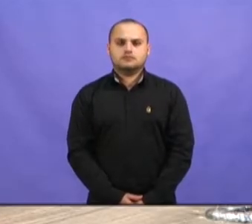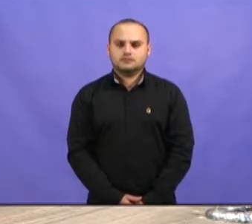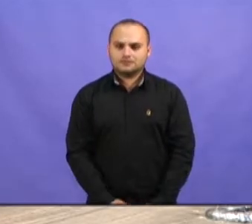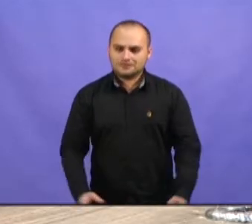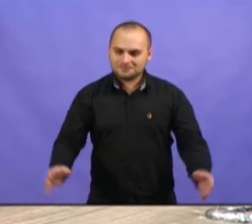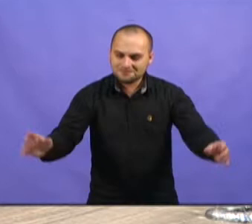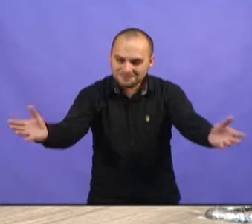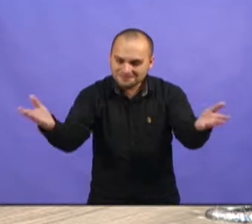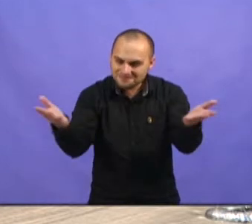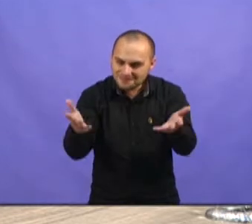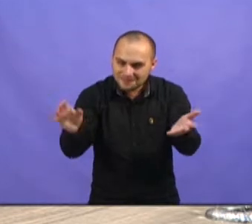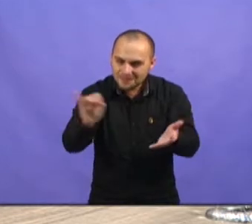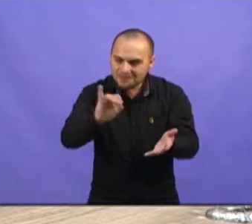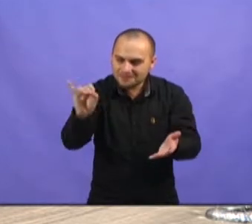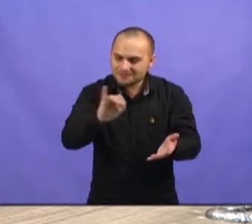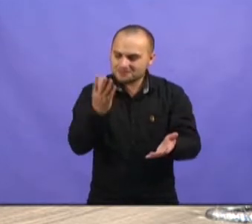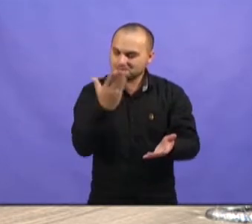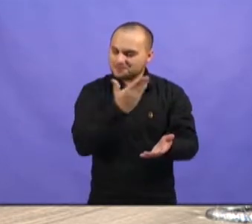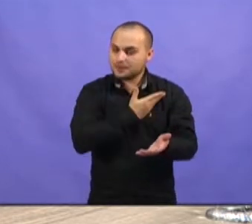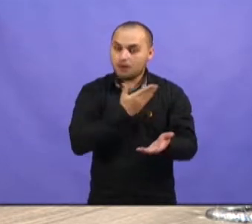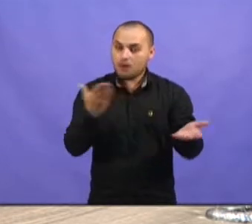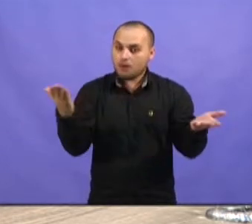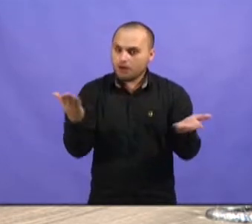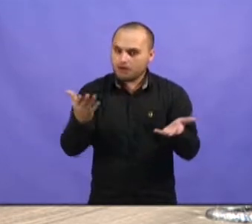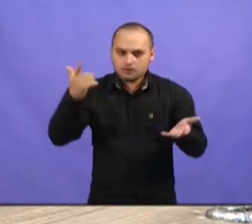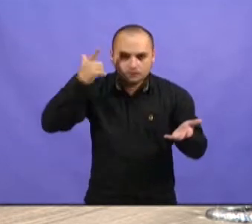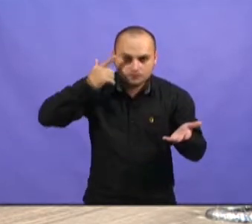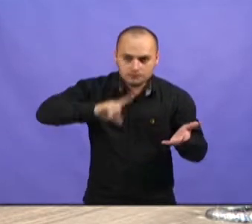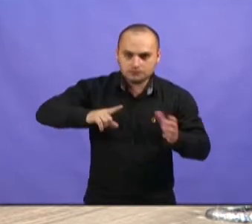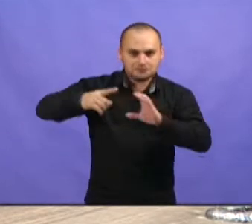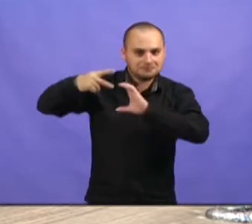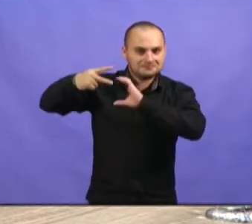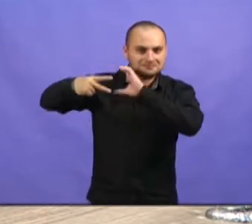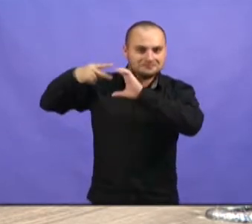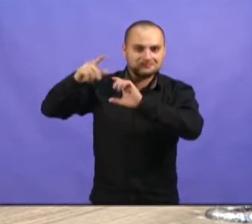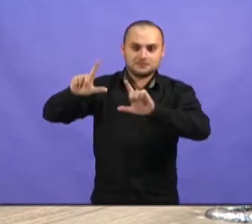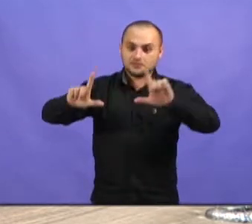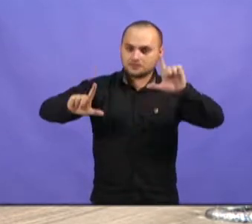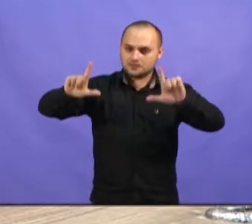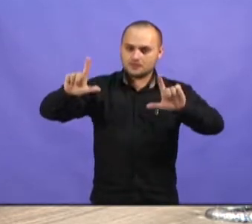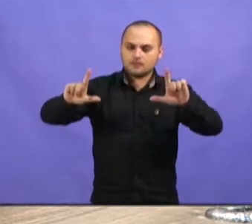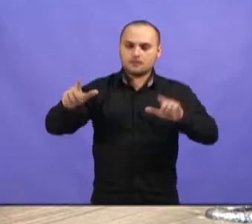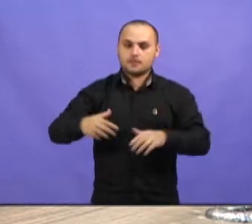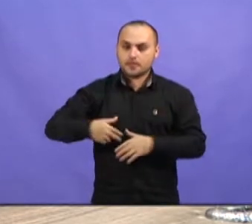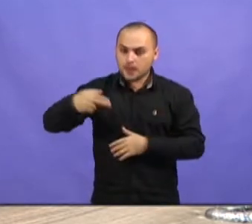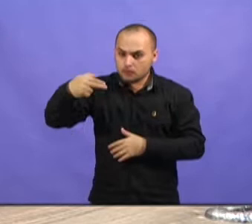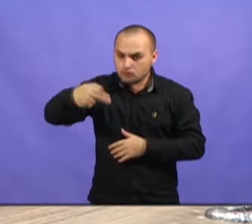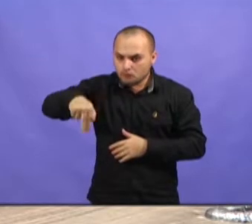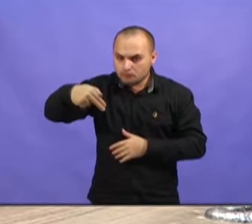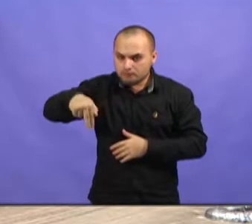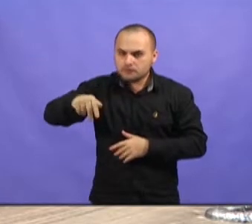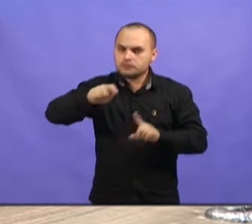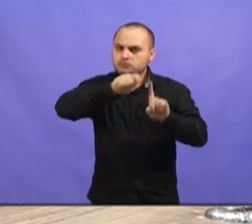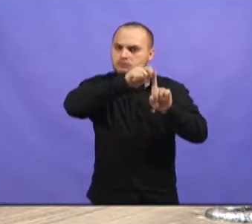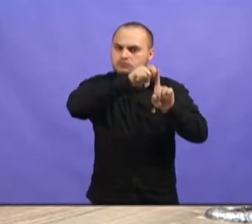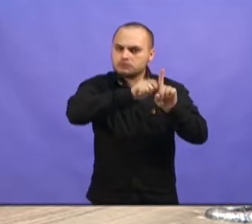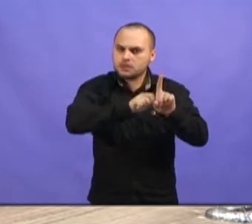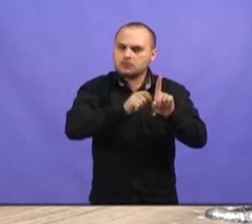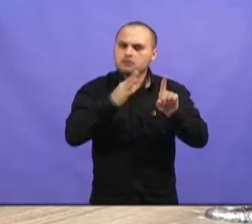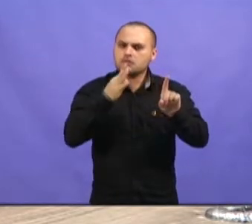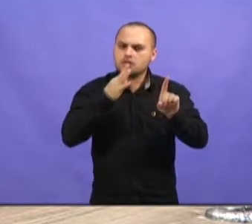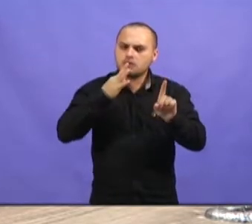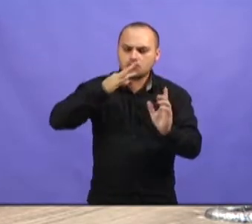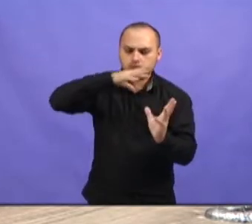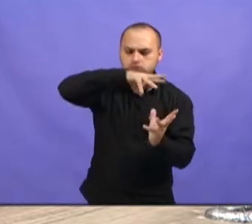Olá, amigos. Começa agora mais um Câmara Aberta. Novembro é o mês conhecido internacionalmente pela